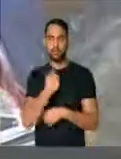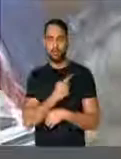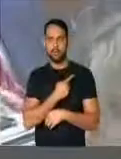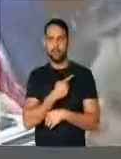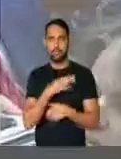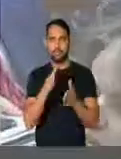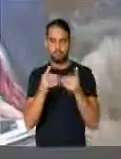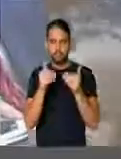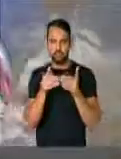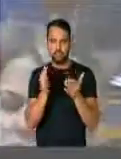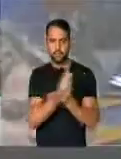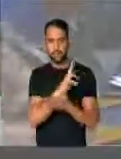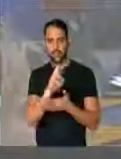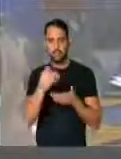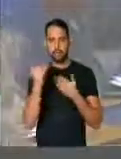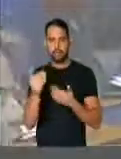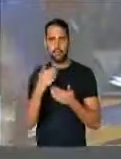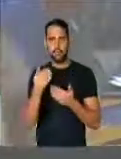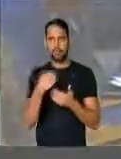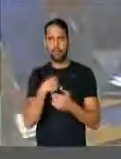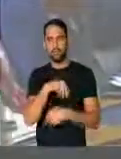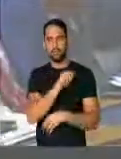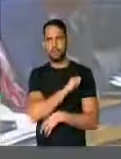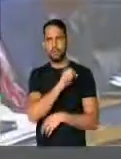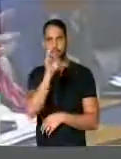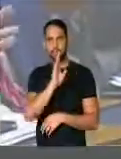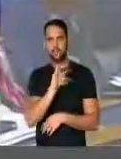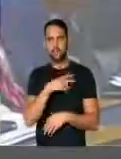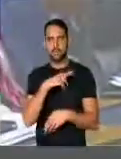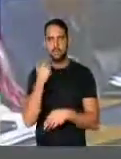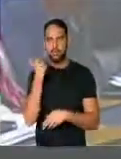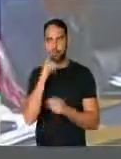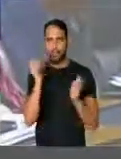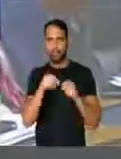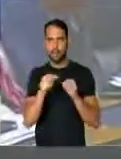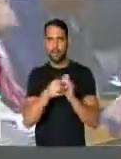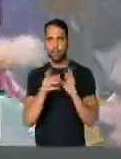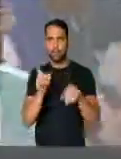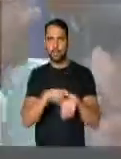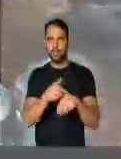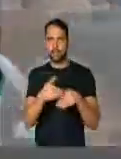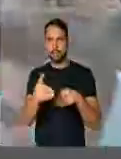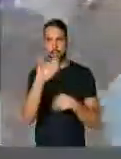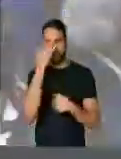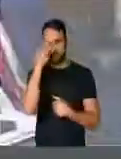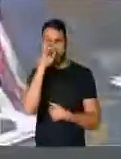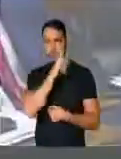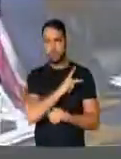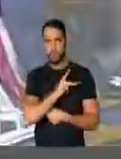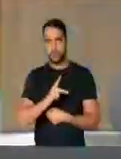nosso clamor em nome da juventude, em nome dos estudantes do Brasil, para que a gente possa dilatar esse prazo. Muito obrigado, senhor presidente.